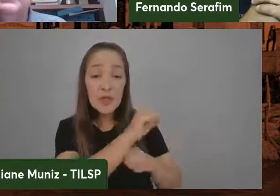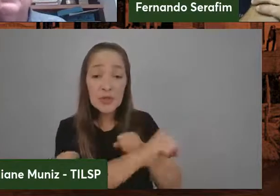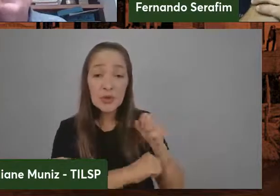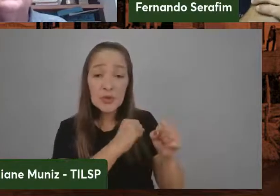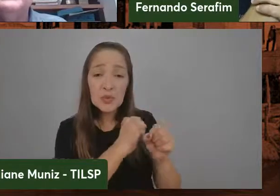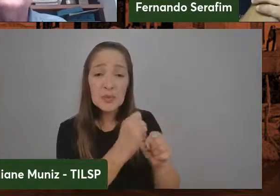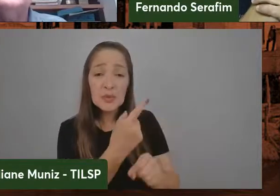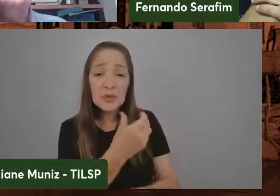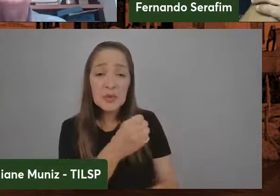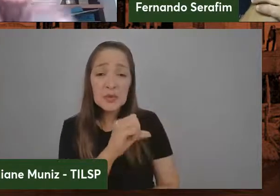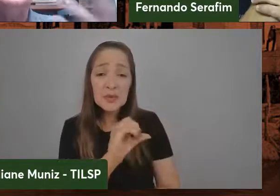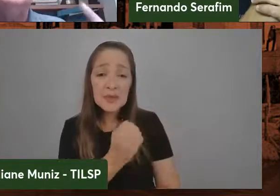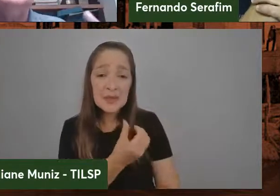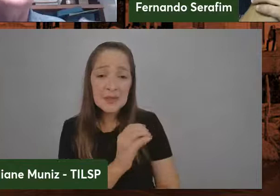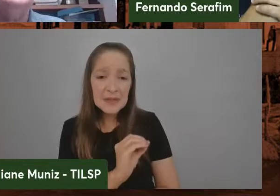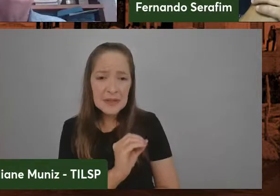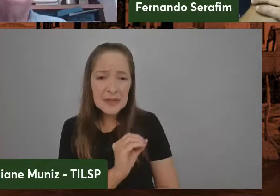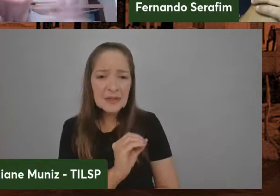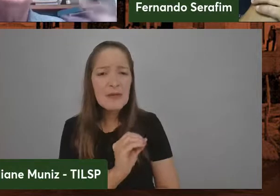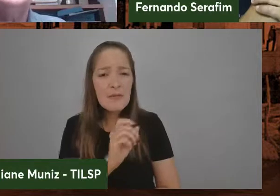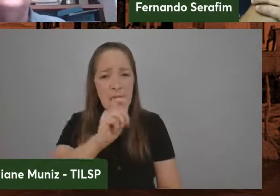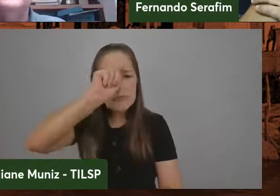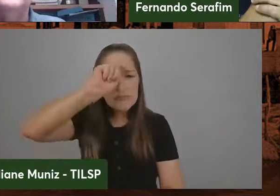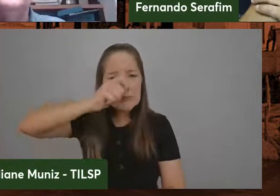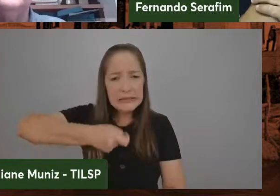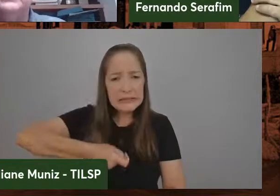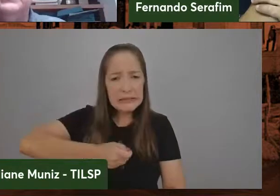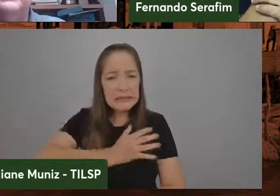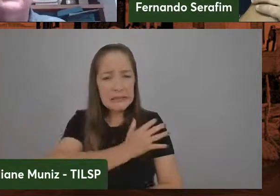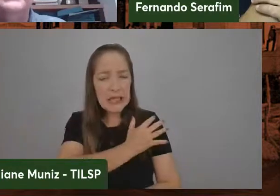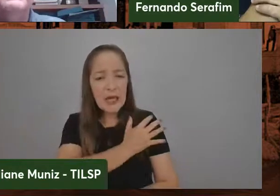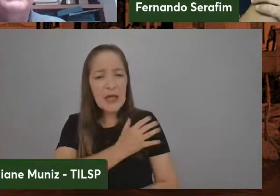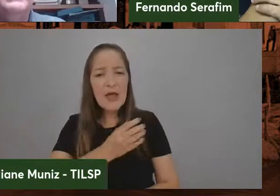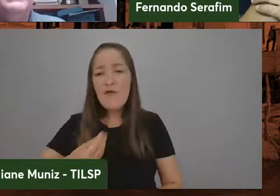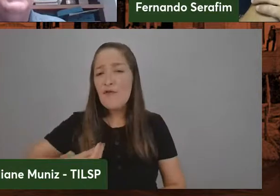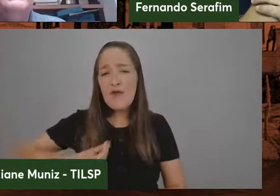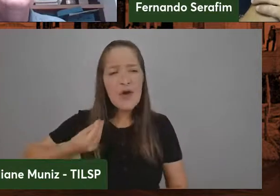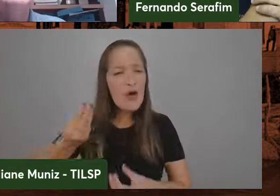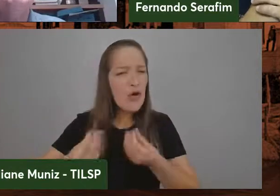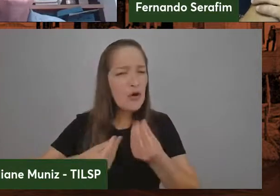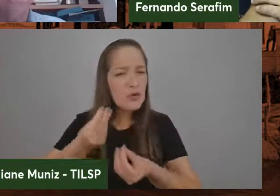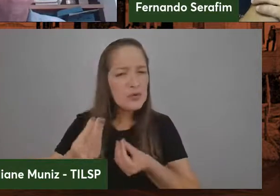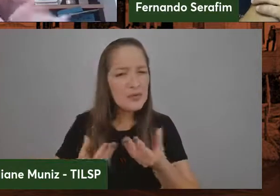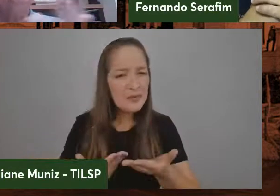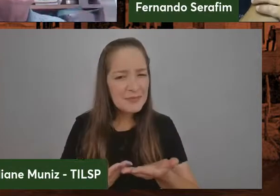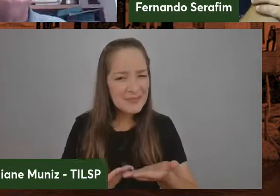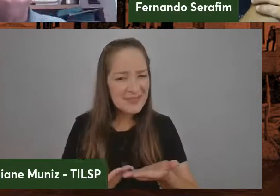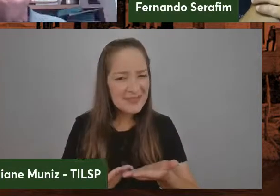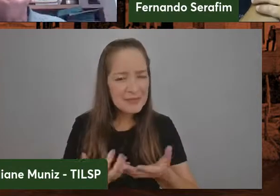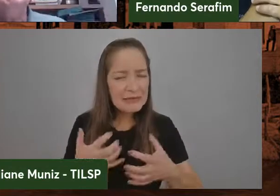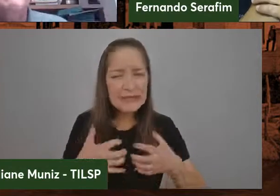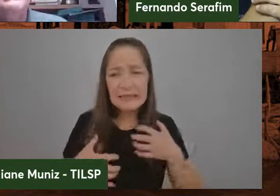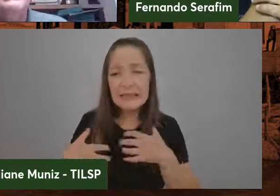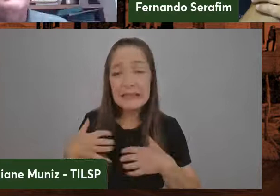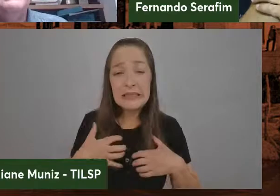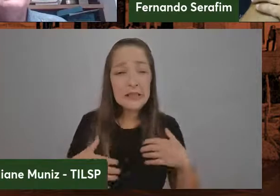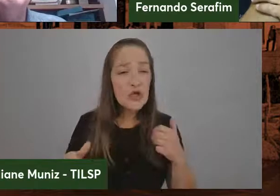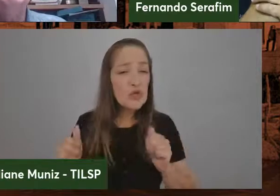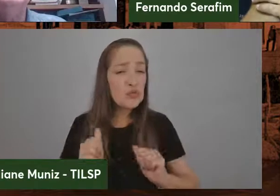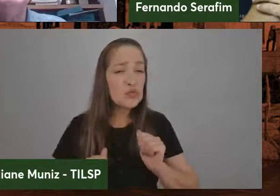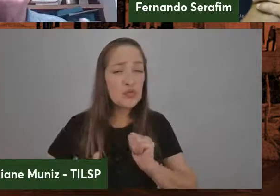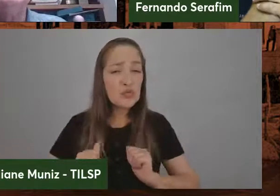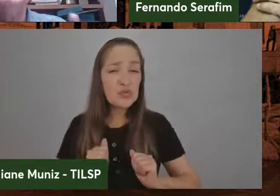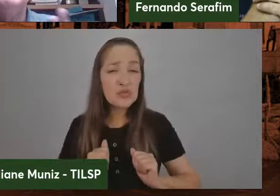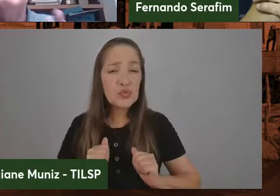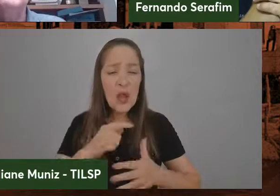Né? Quais os anseios dele, as frustrações? Né? Eles aprenderam,